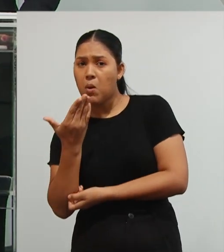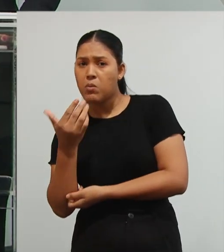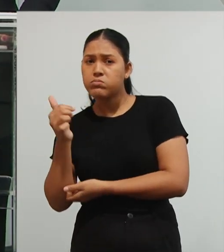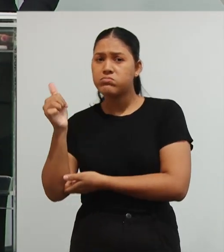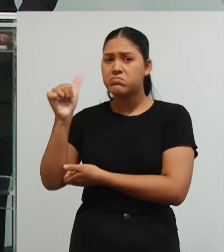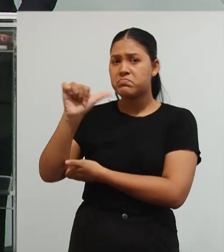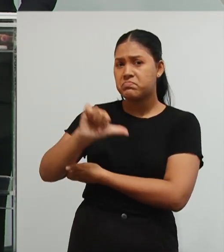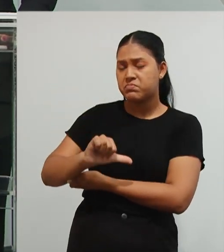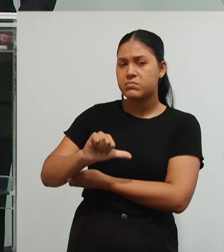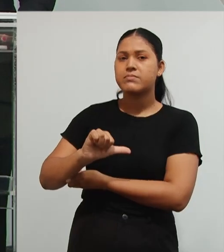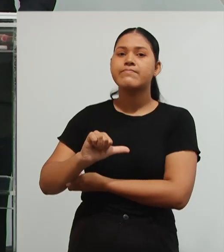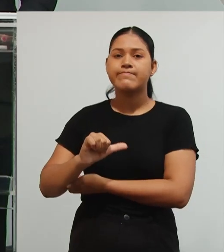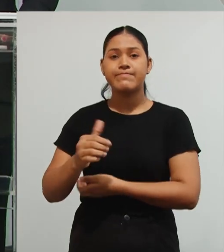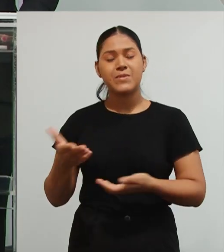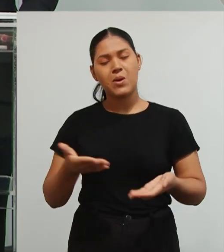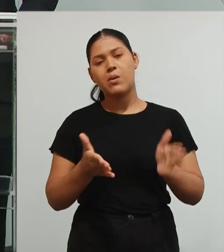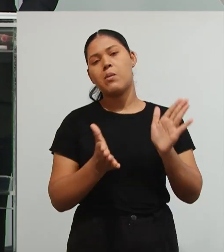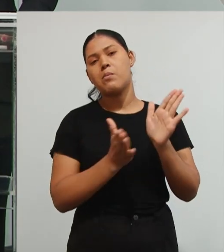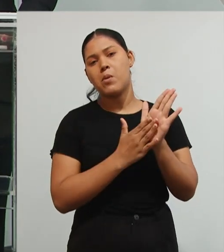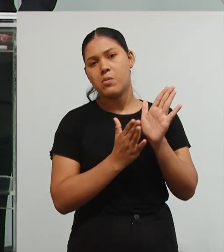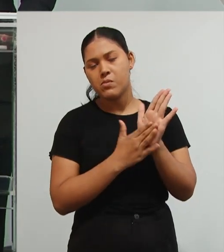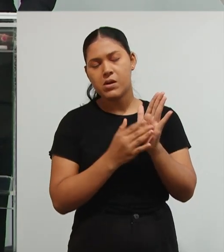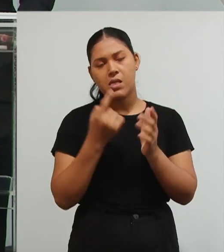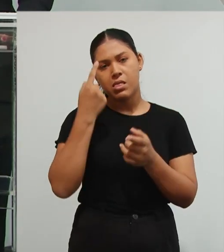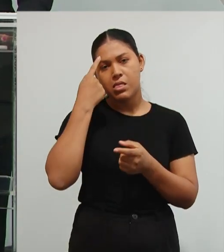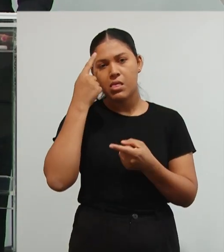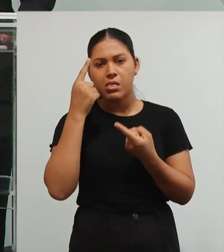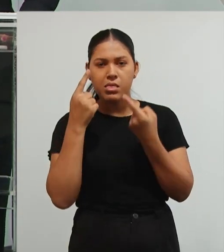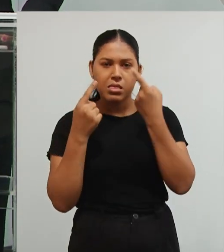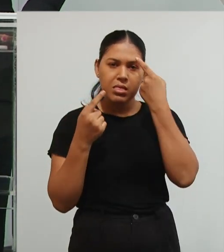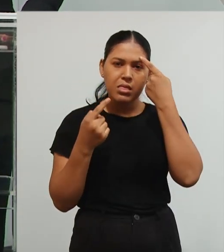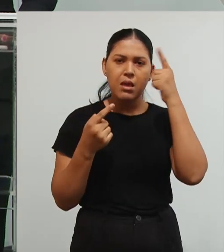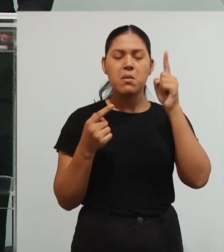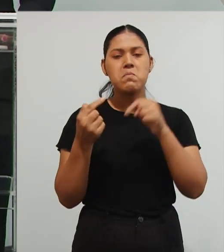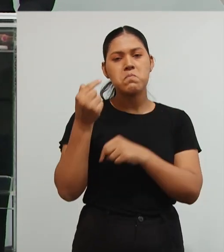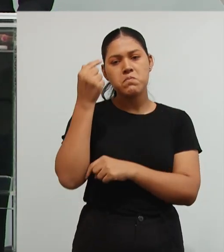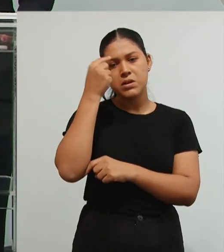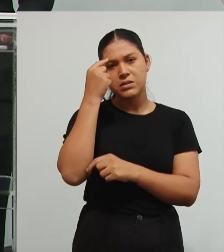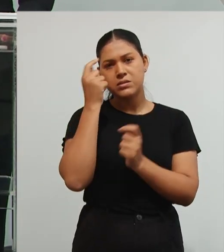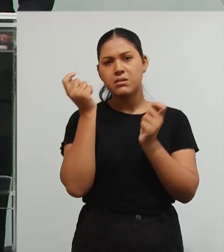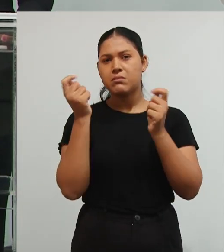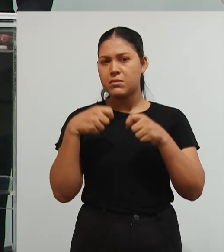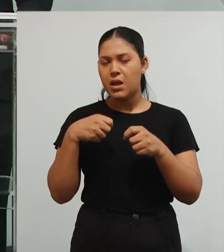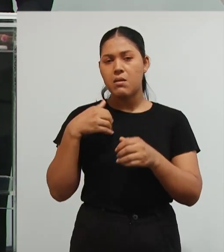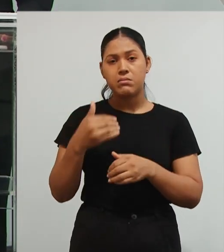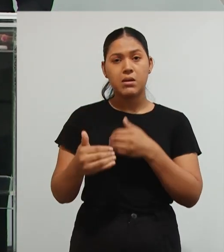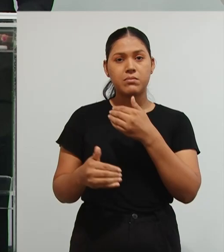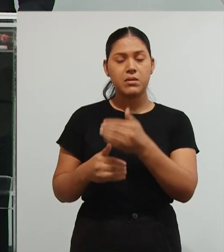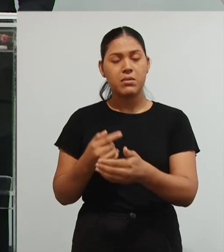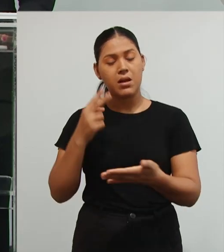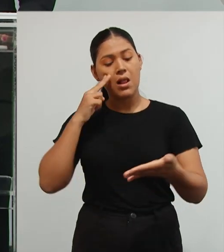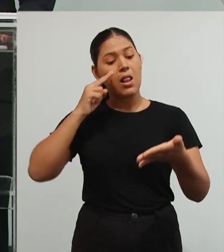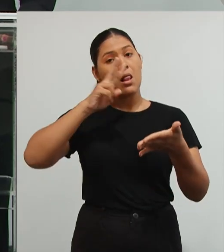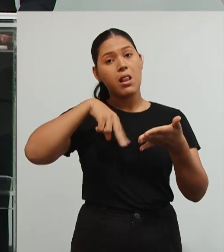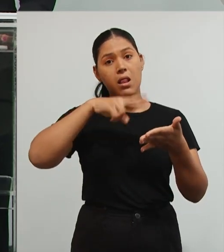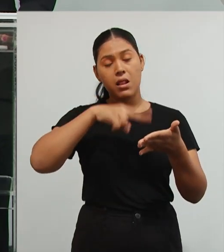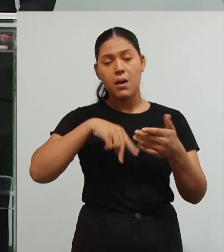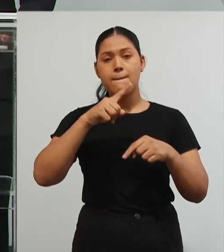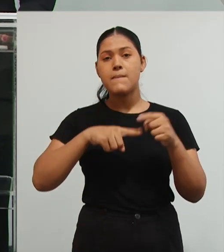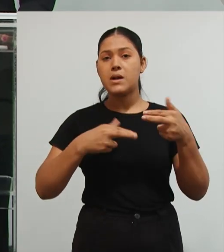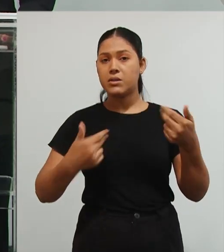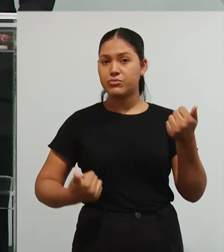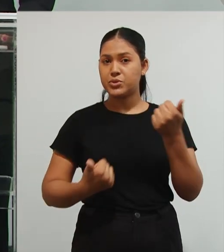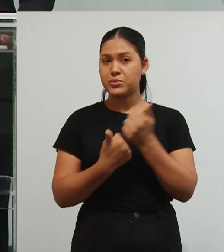isso? Ficam aqui propostas e, elaborando mais isso, vamos discutir isso no nosso material de apoio e nas atividades